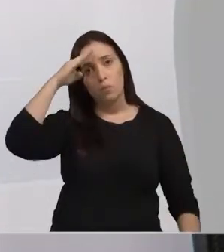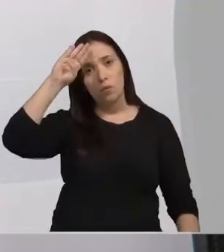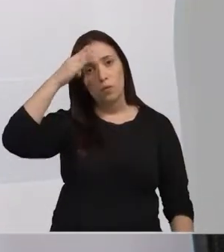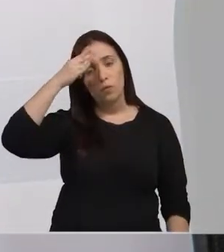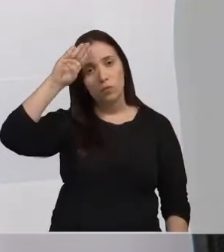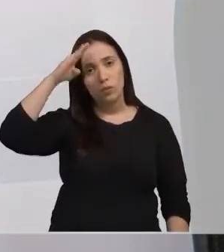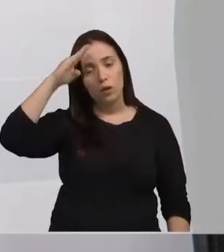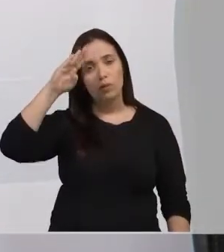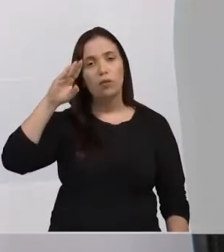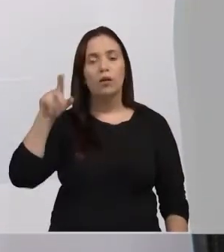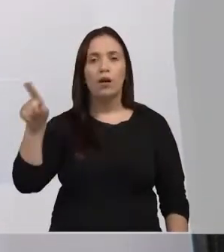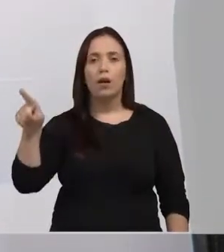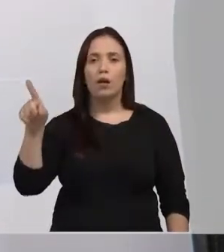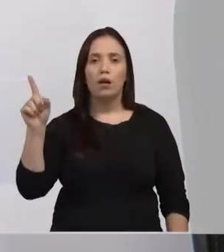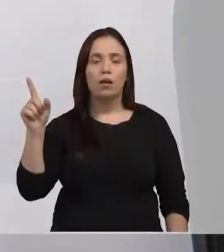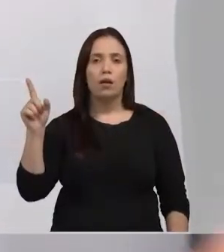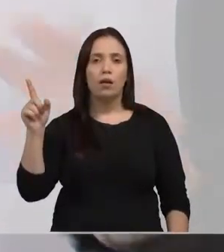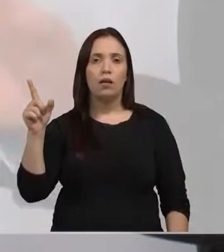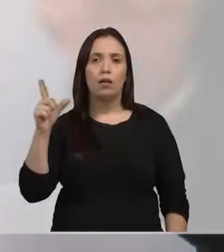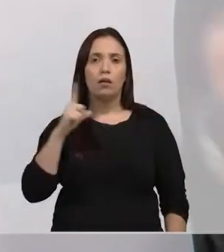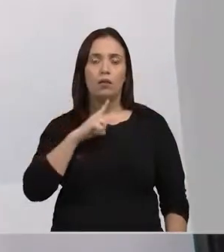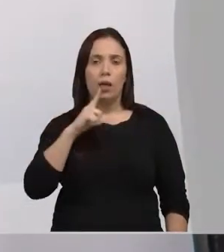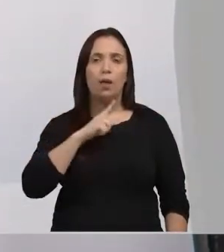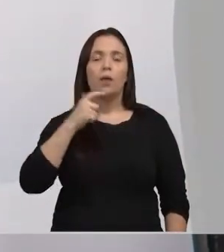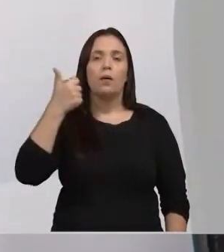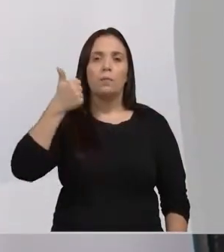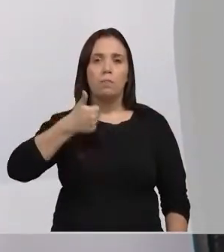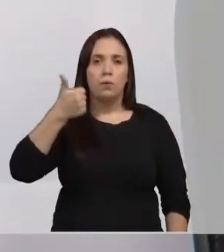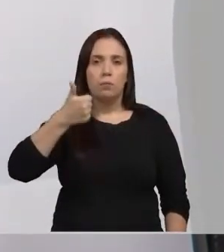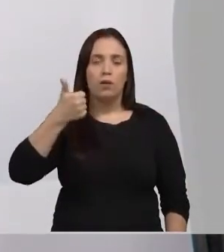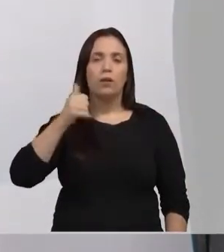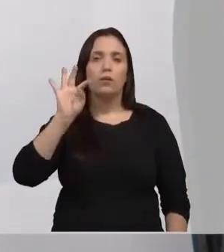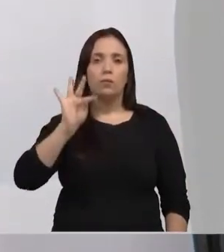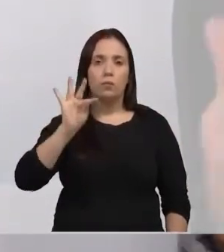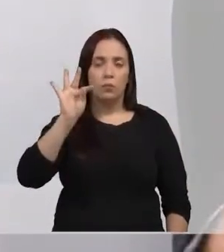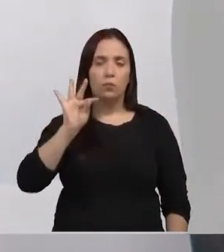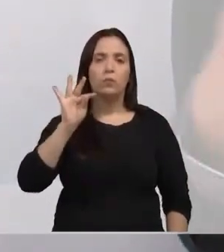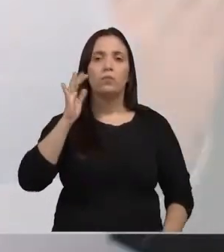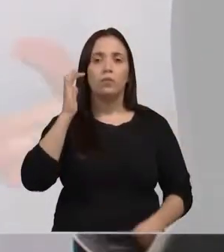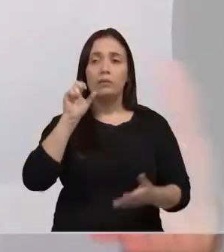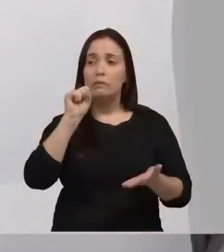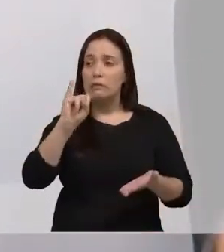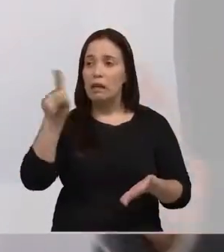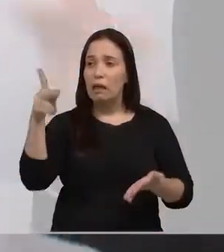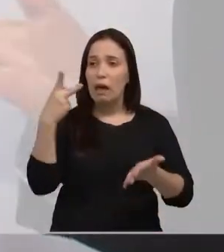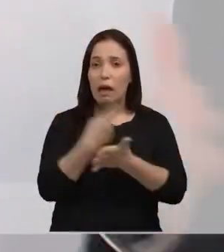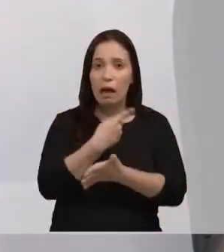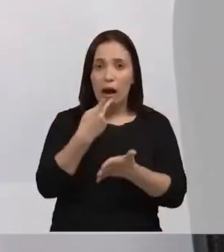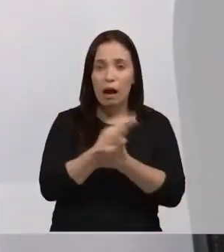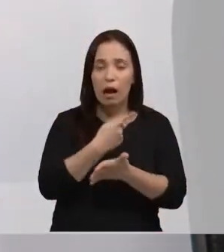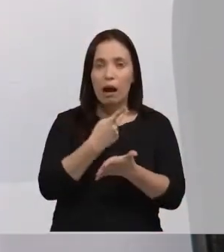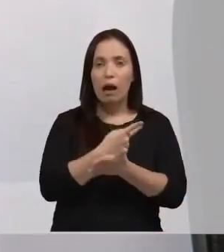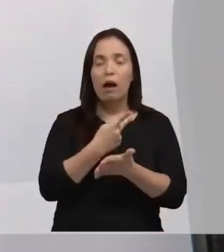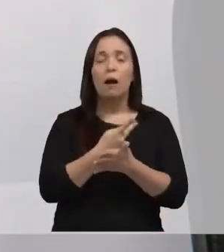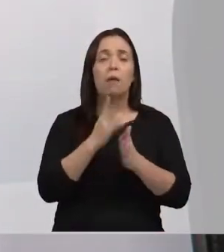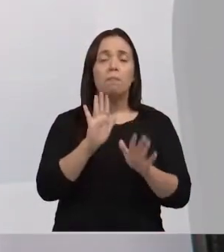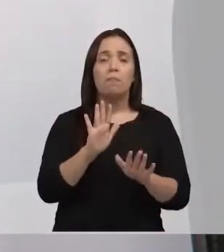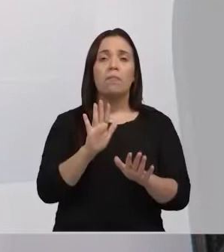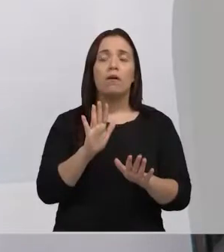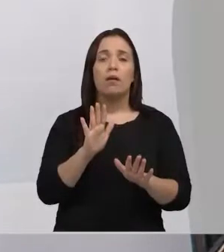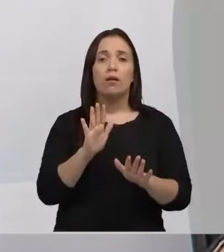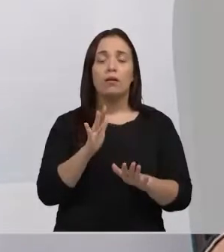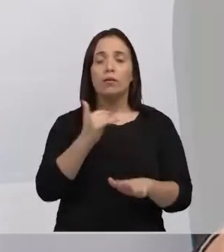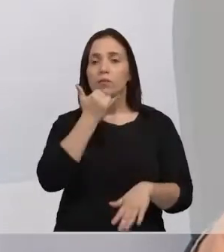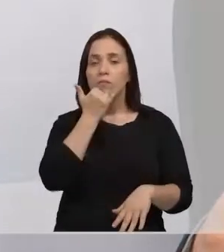Messias Bolsonaro dificilmente deixará de ir ao primeiro turno. Só se ele cometer muitos erros. Um candidato que tem entre 13...